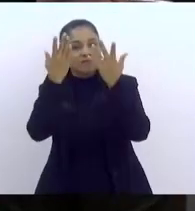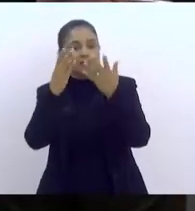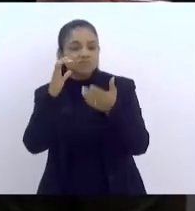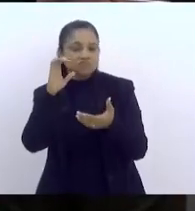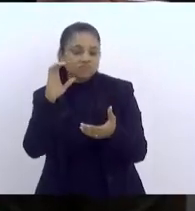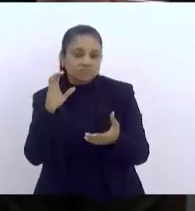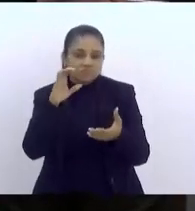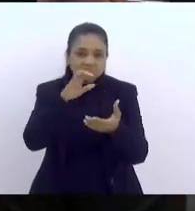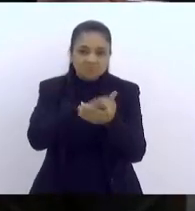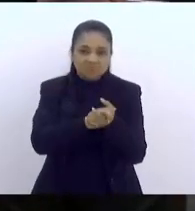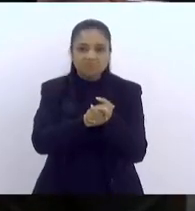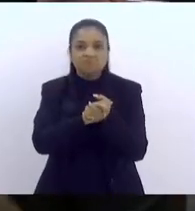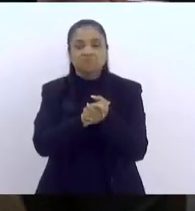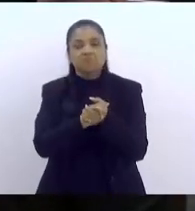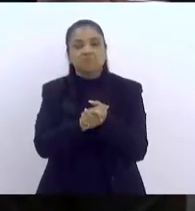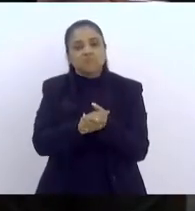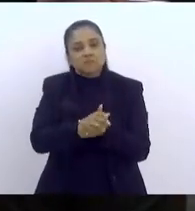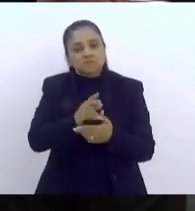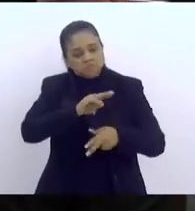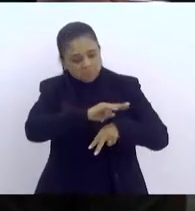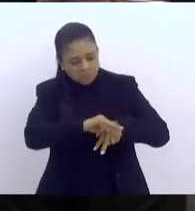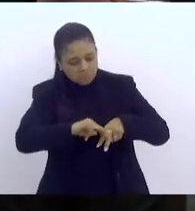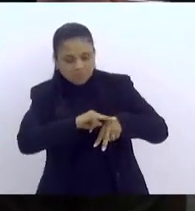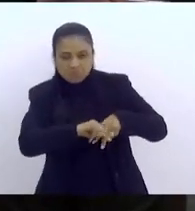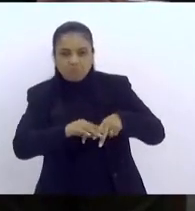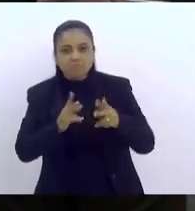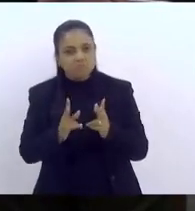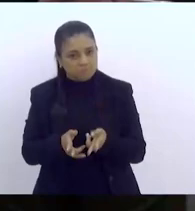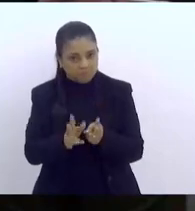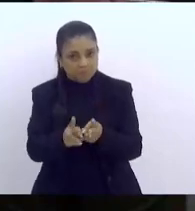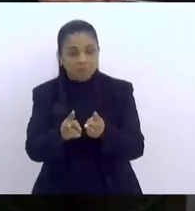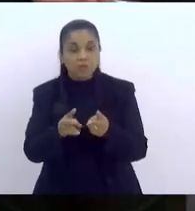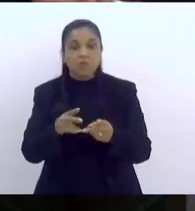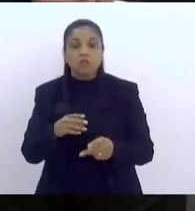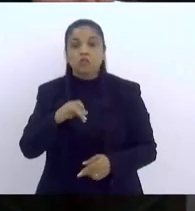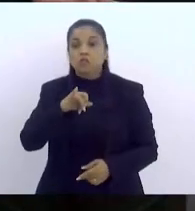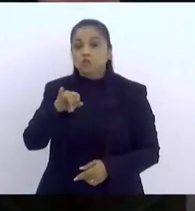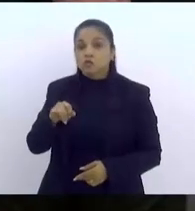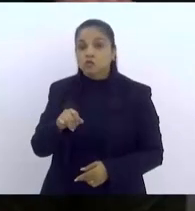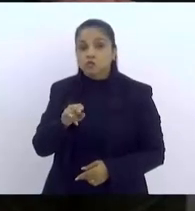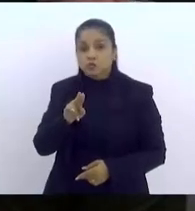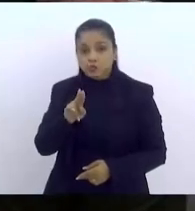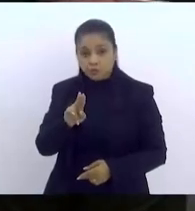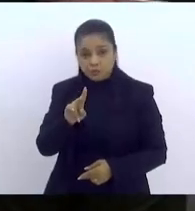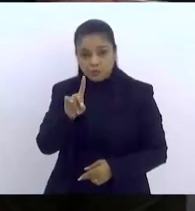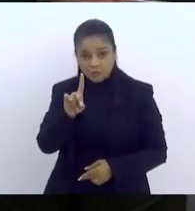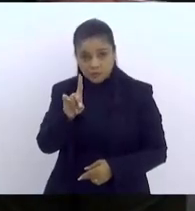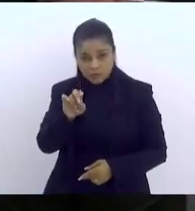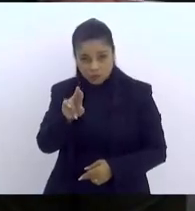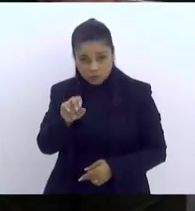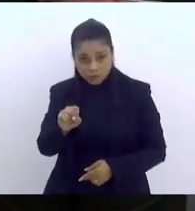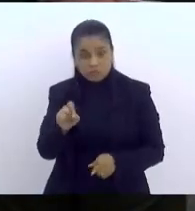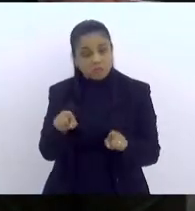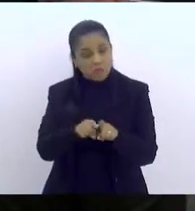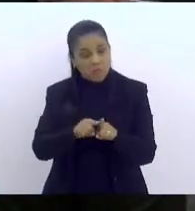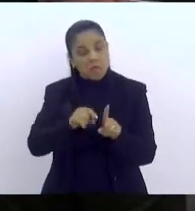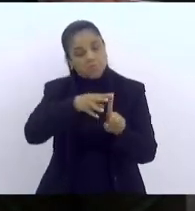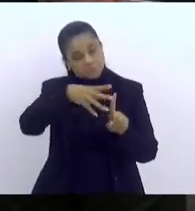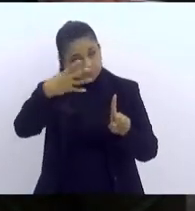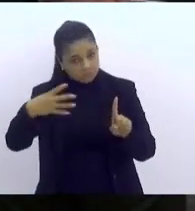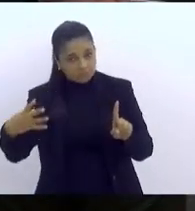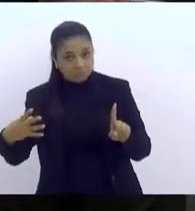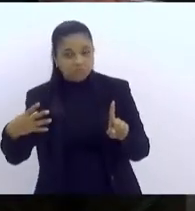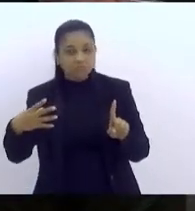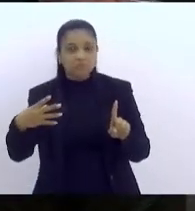entre pessoas do mesmo gênero. Há judeus, inclusive, que são LGBTQIA+. Então, a gente precisa